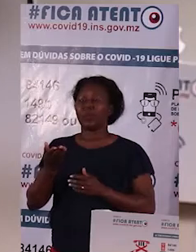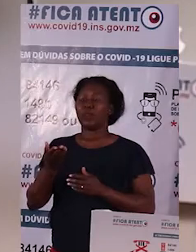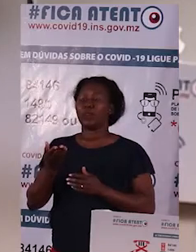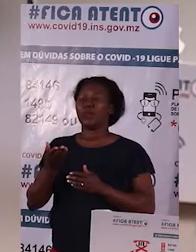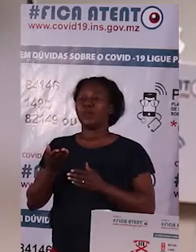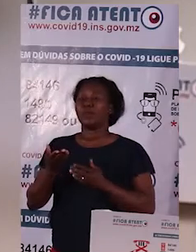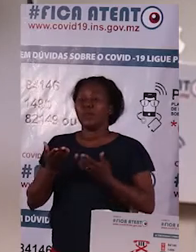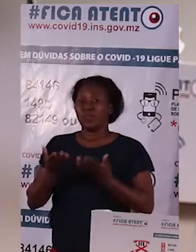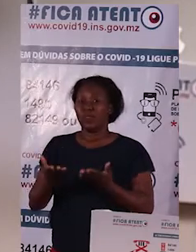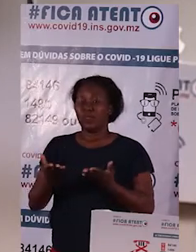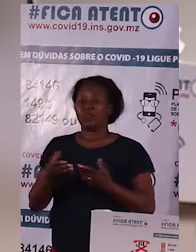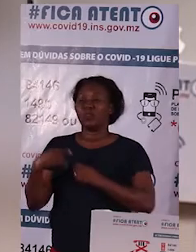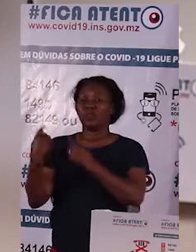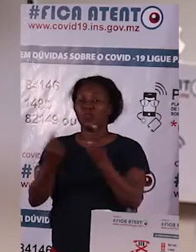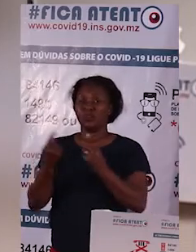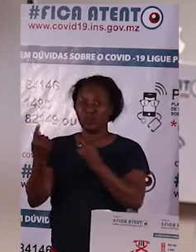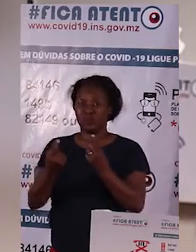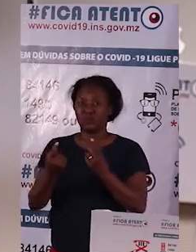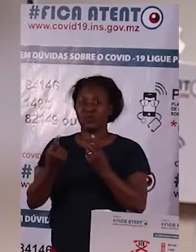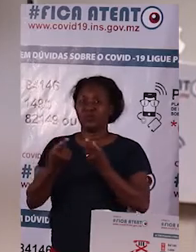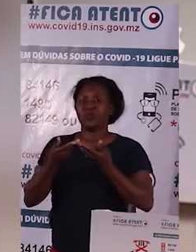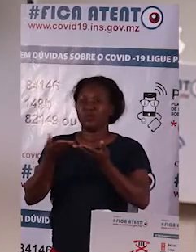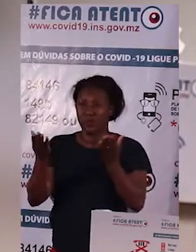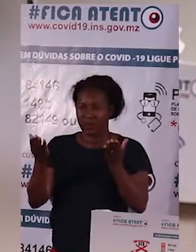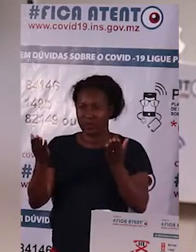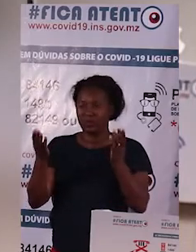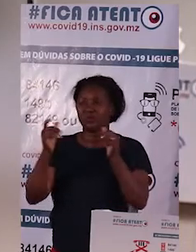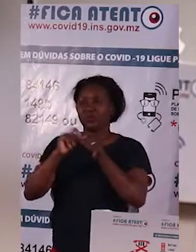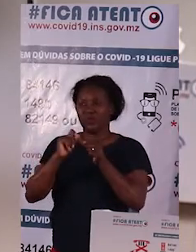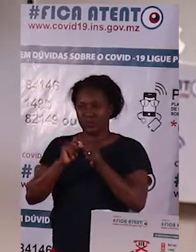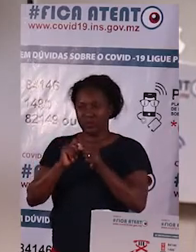Este é o conteúdo da apresentação que vai ser feita.